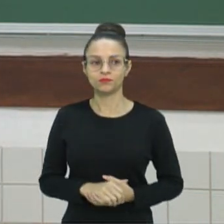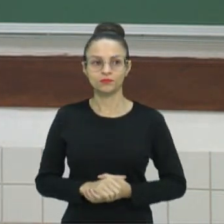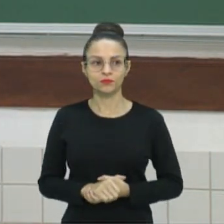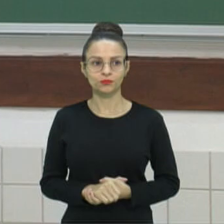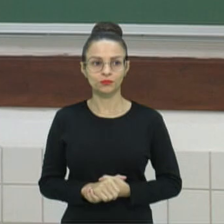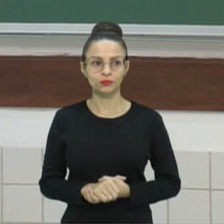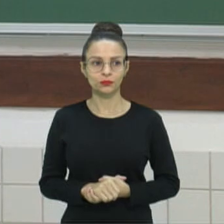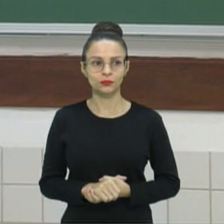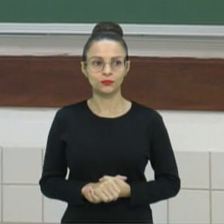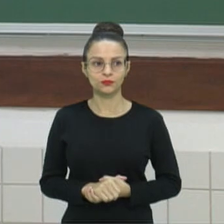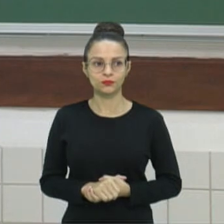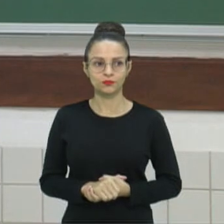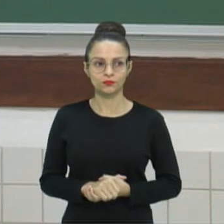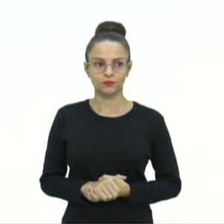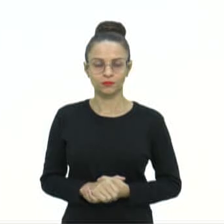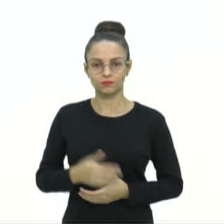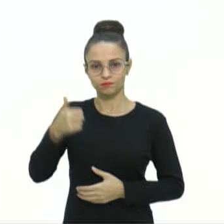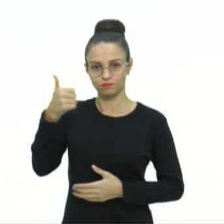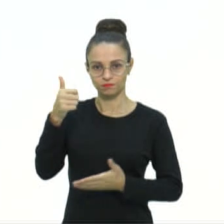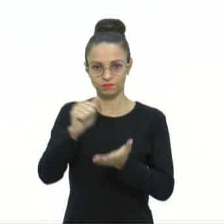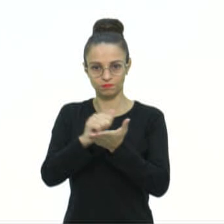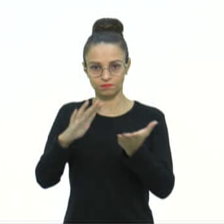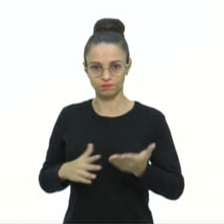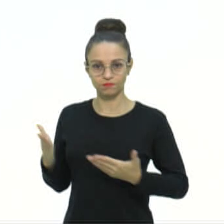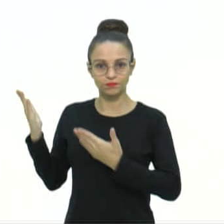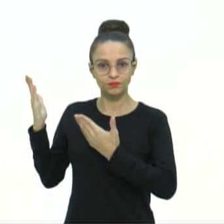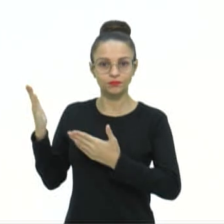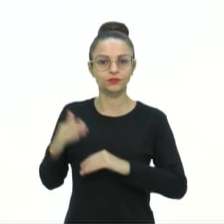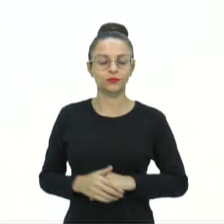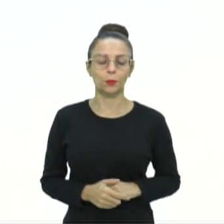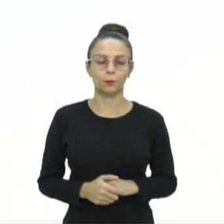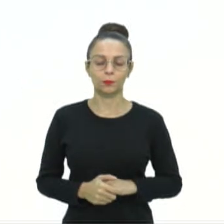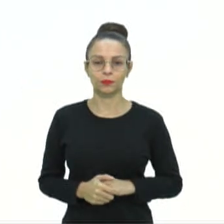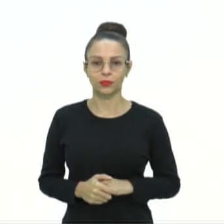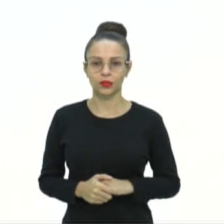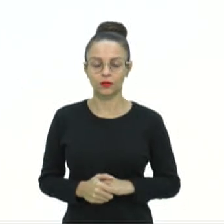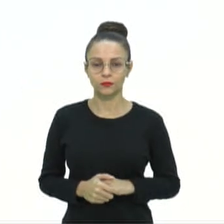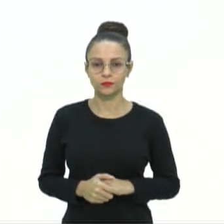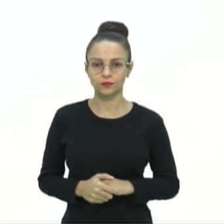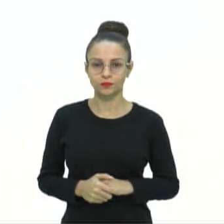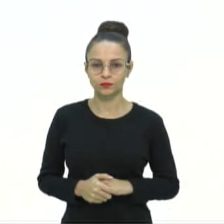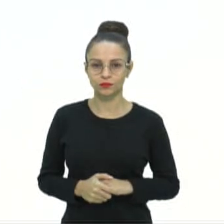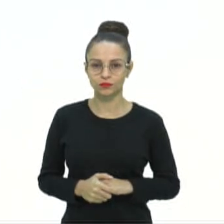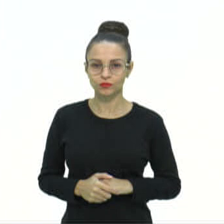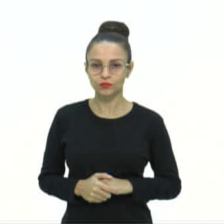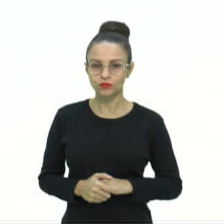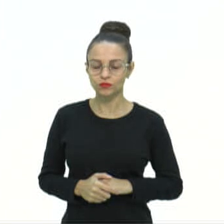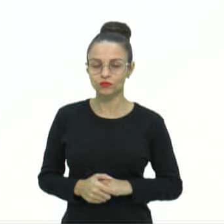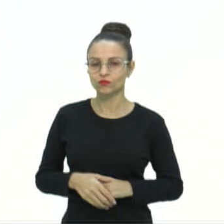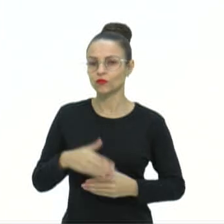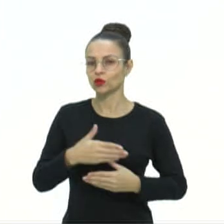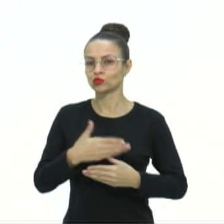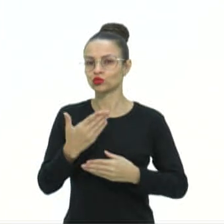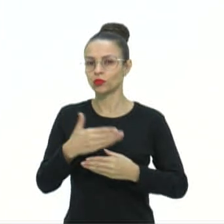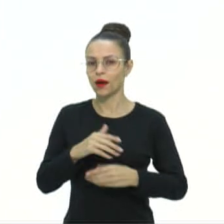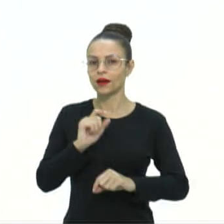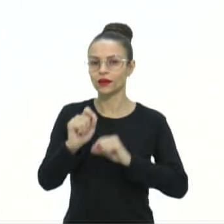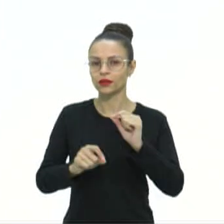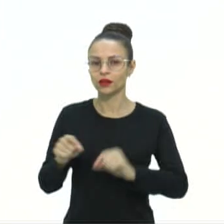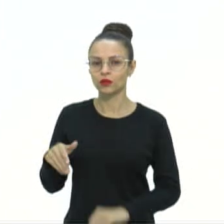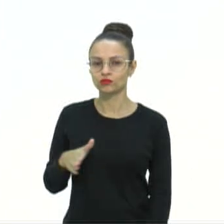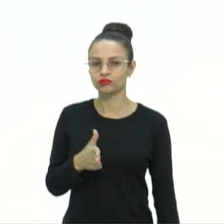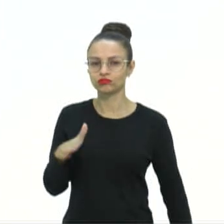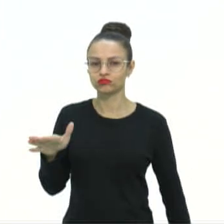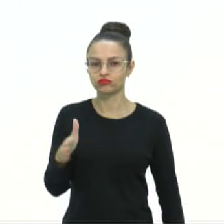agulha. Vamos lá, pessoal. Primeiro exercício aqui, ó. Um tubarão branco nada normalmente a uma velocidade